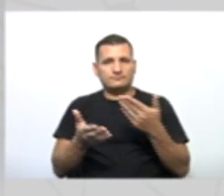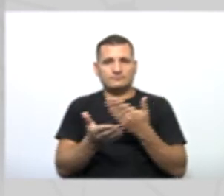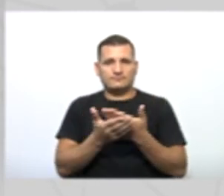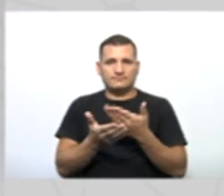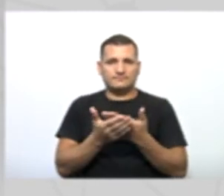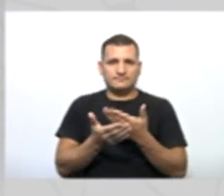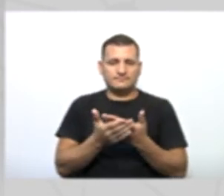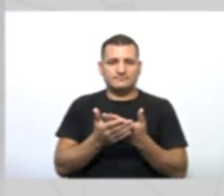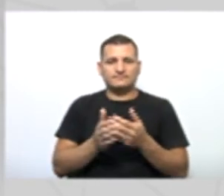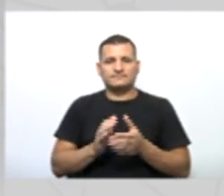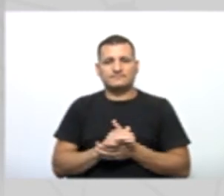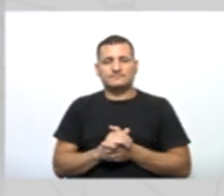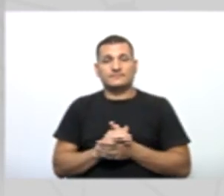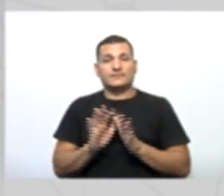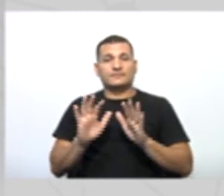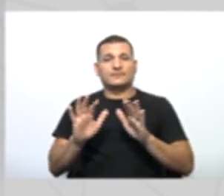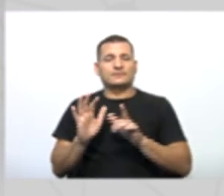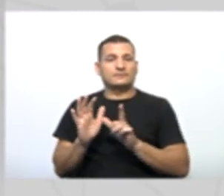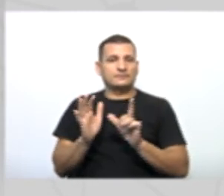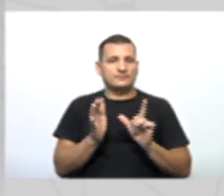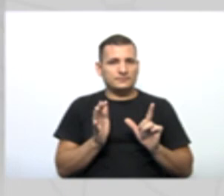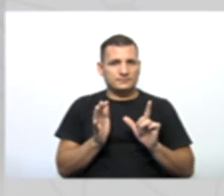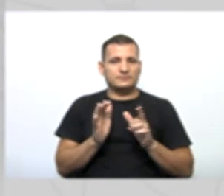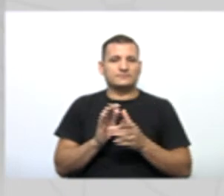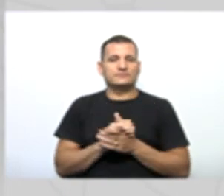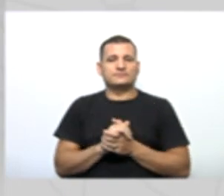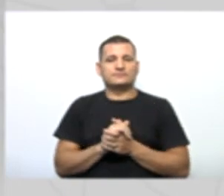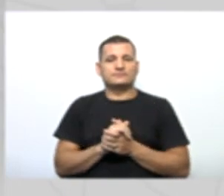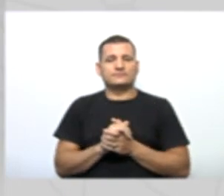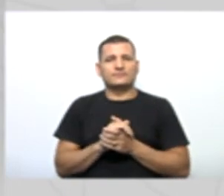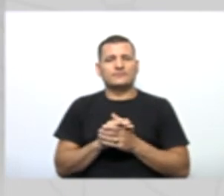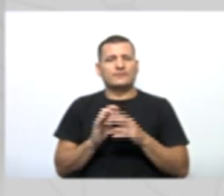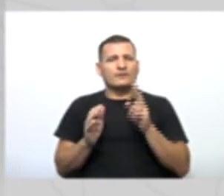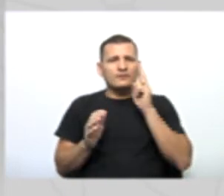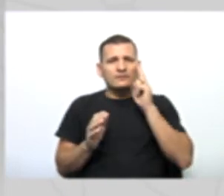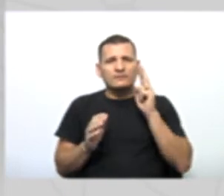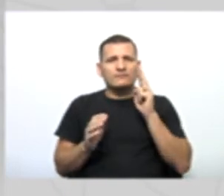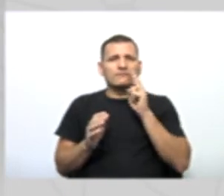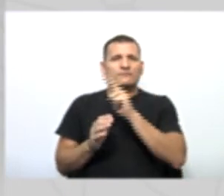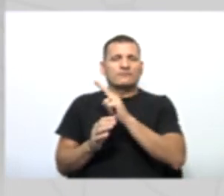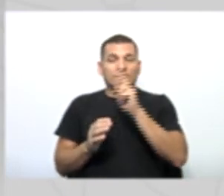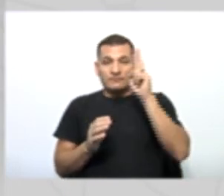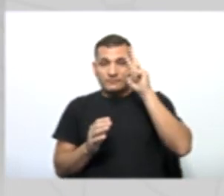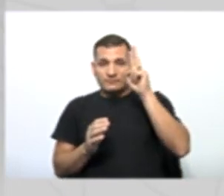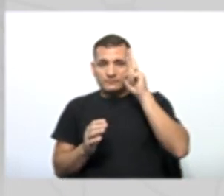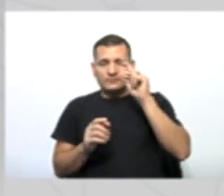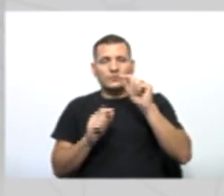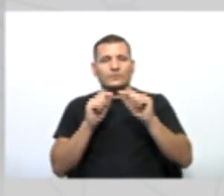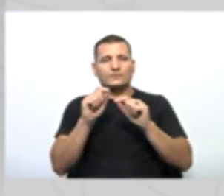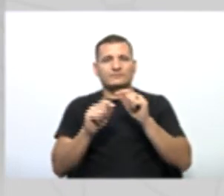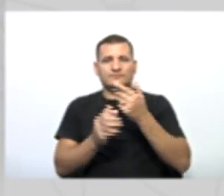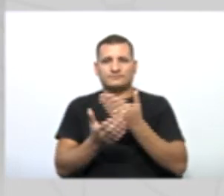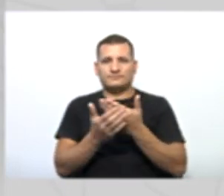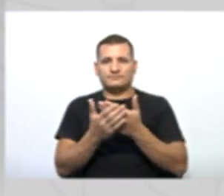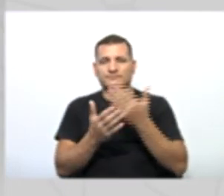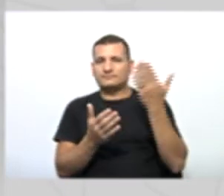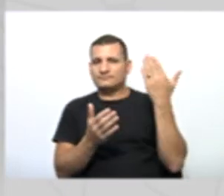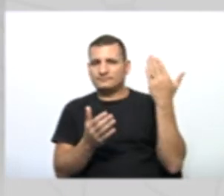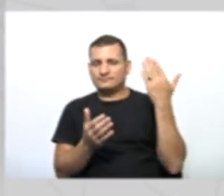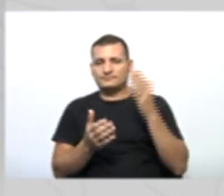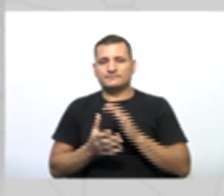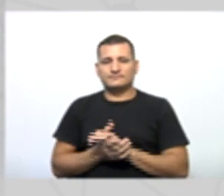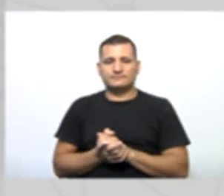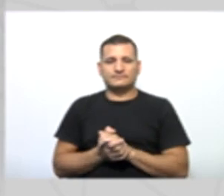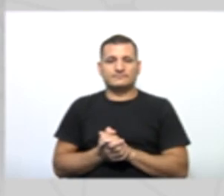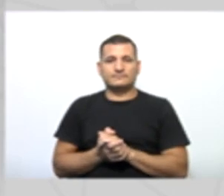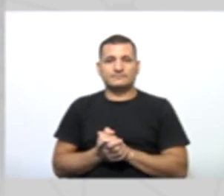aula. Mas, antes de chegar nos dois filósofos, vamos dar uma olhada e relembrar aquilo que nós vimos na aula passada.